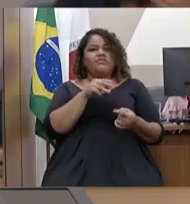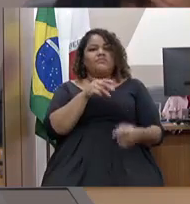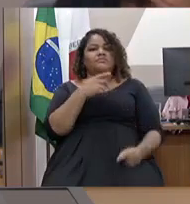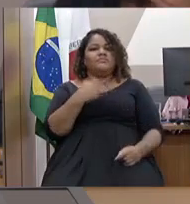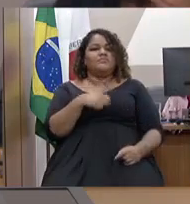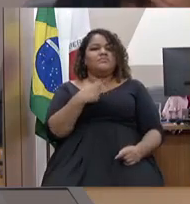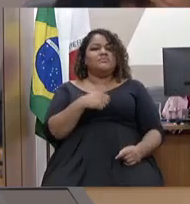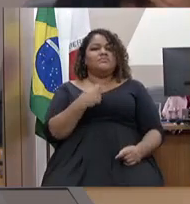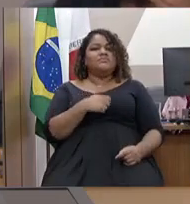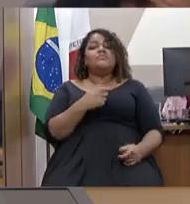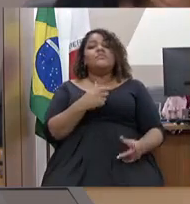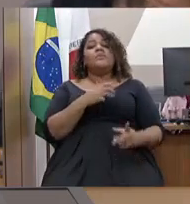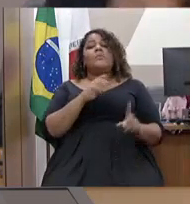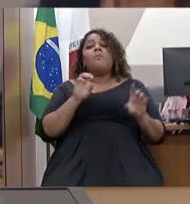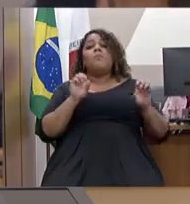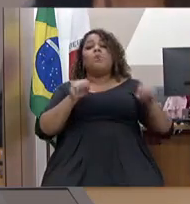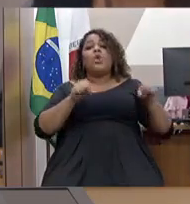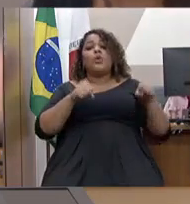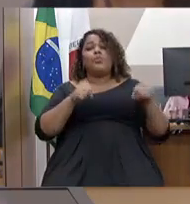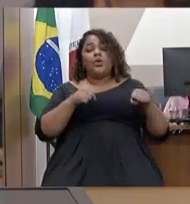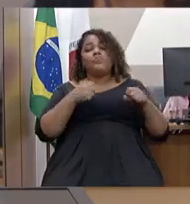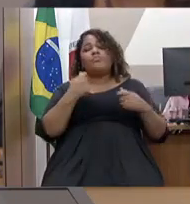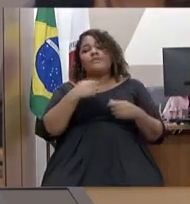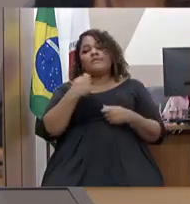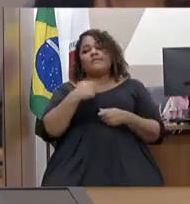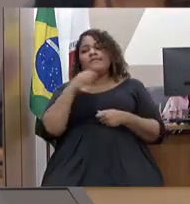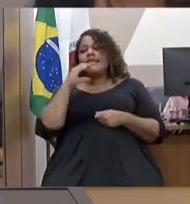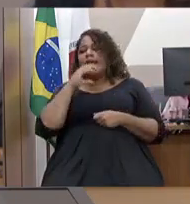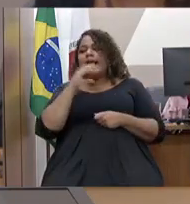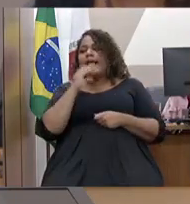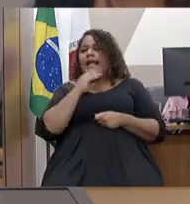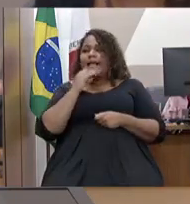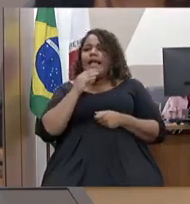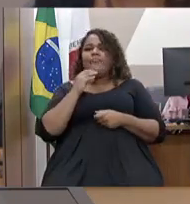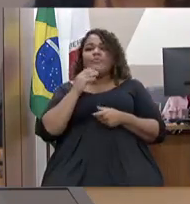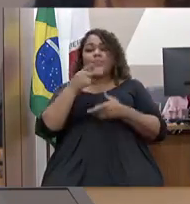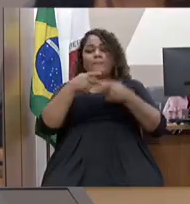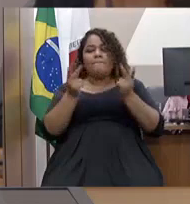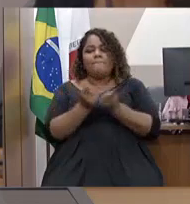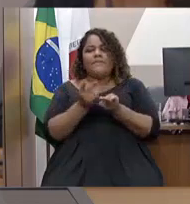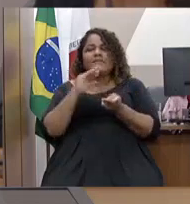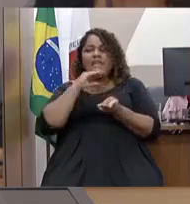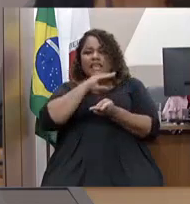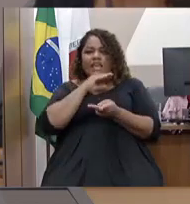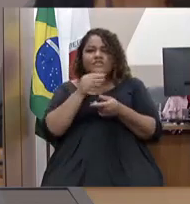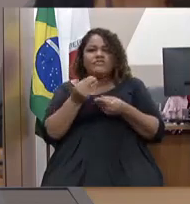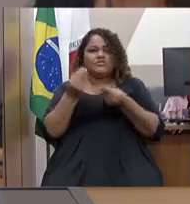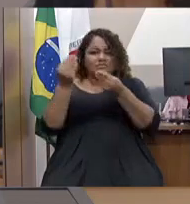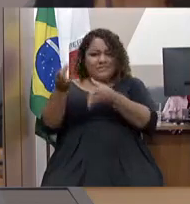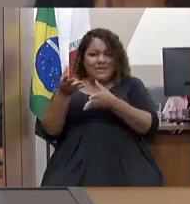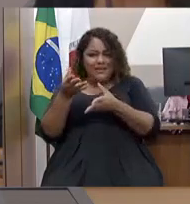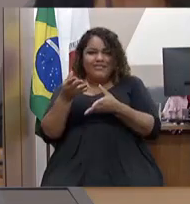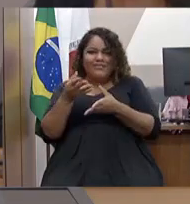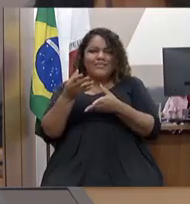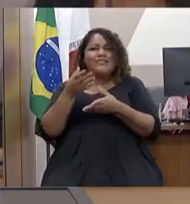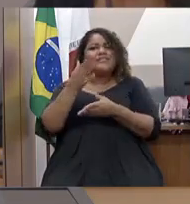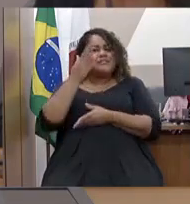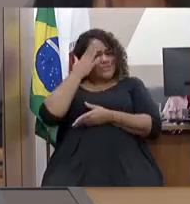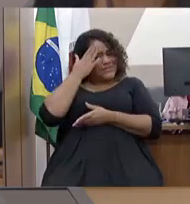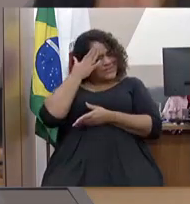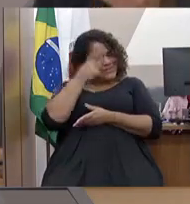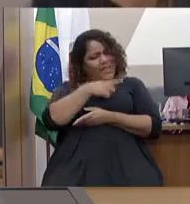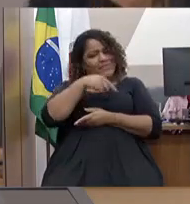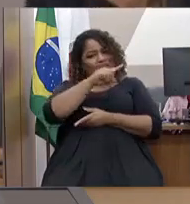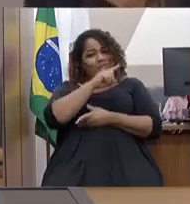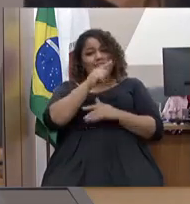chegar na hora certa motoboy tem que entregar a pizza quente né todo mundo sabe aqui exatamente o nível de estresse